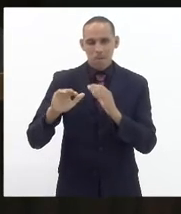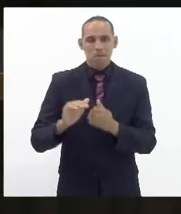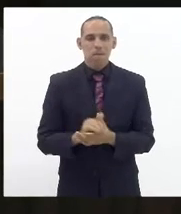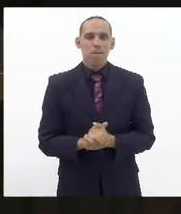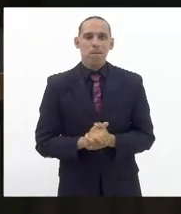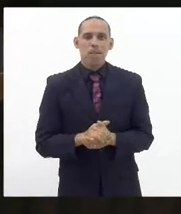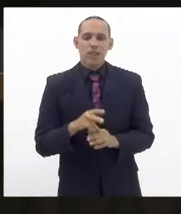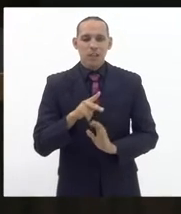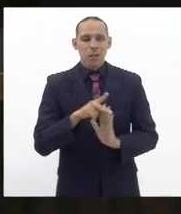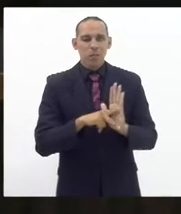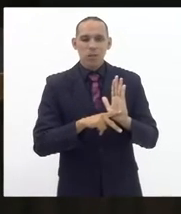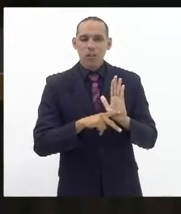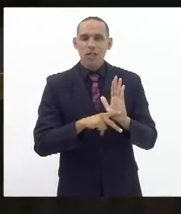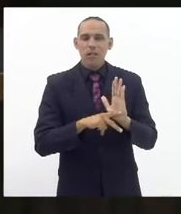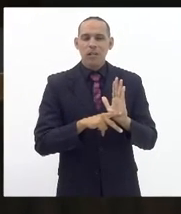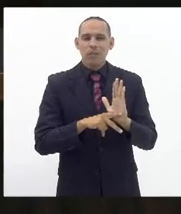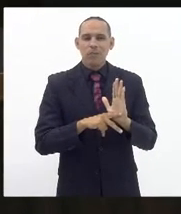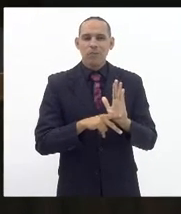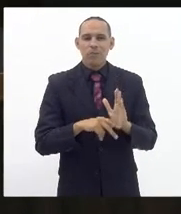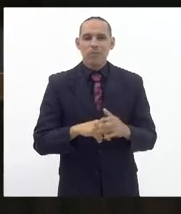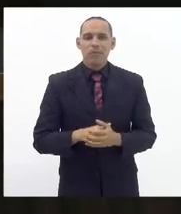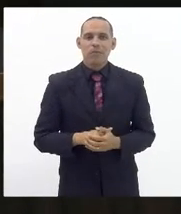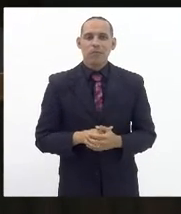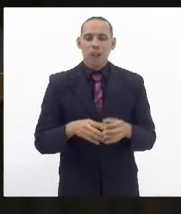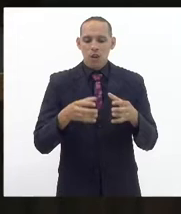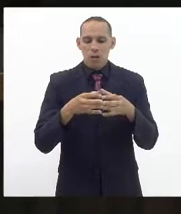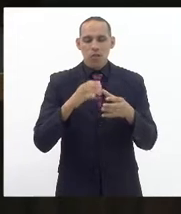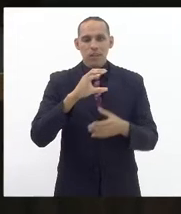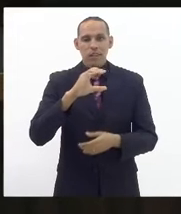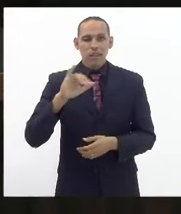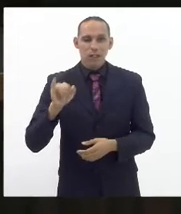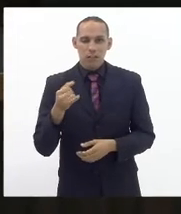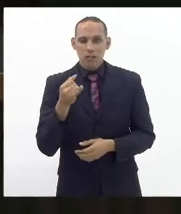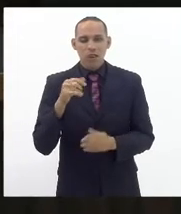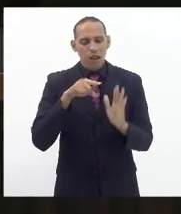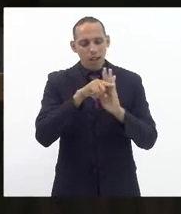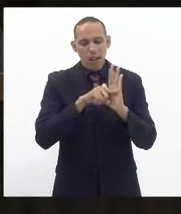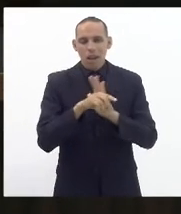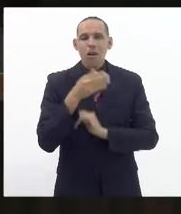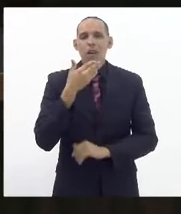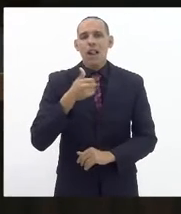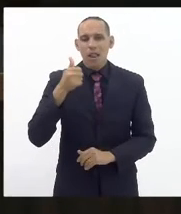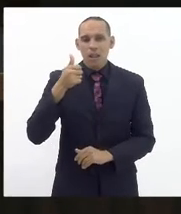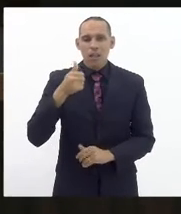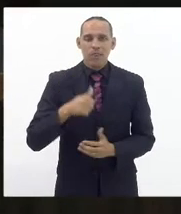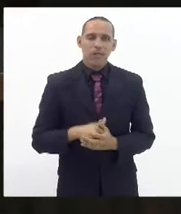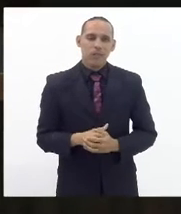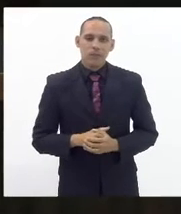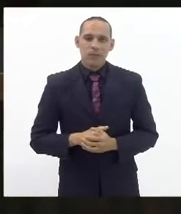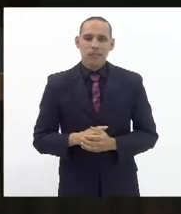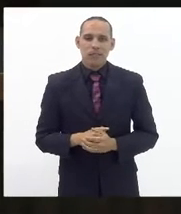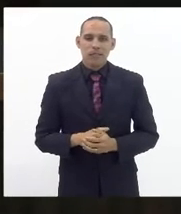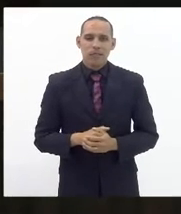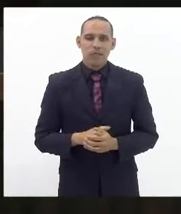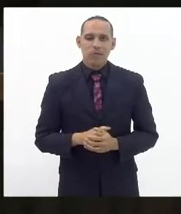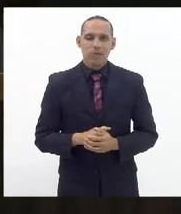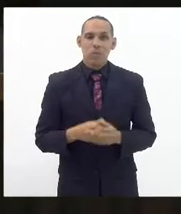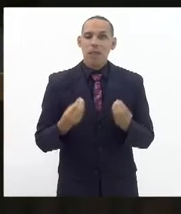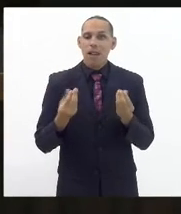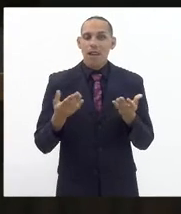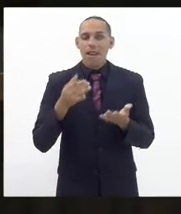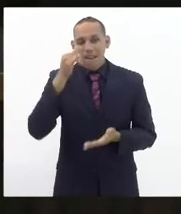o projeto à CCJ para melhor análise, a fim de não haver